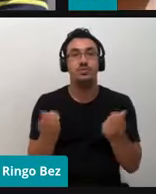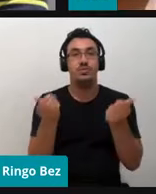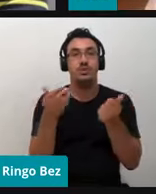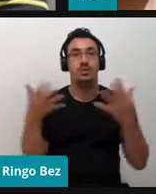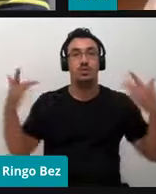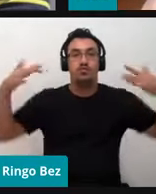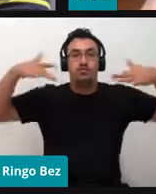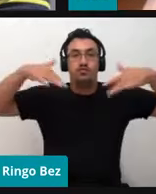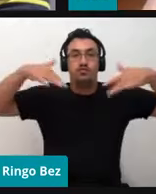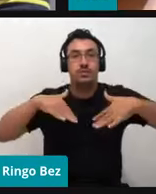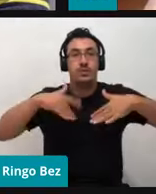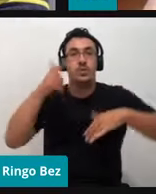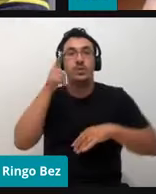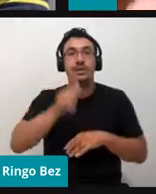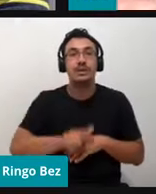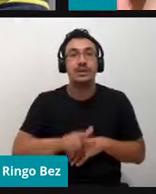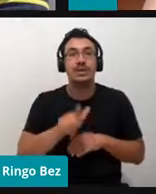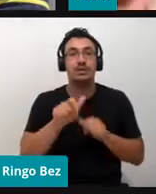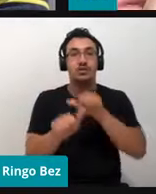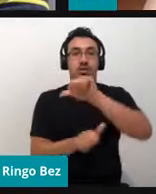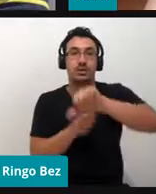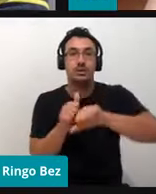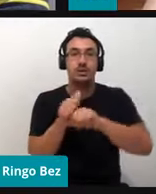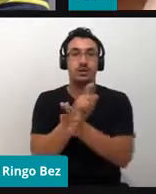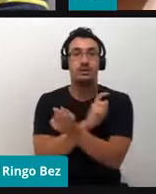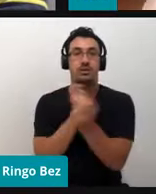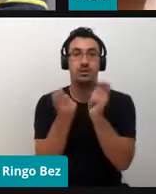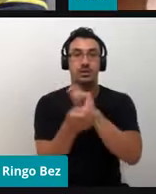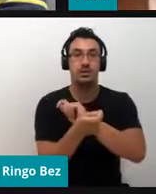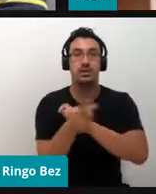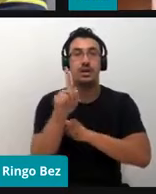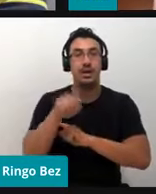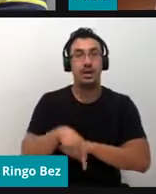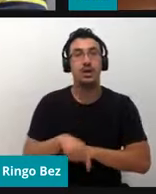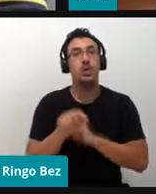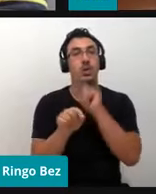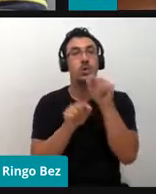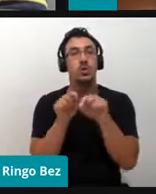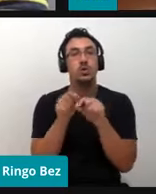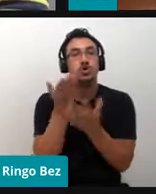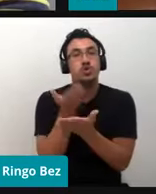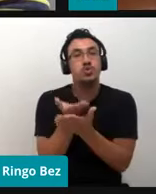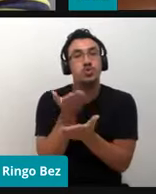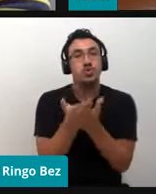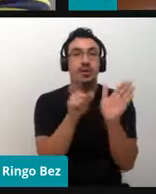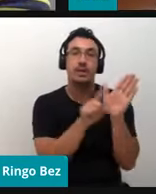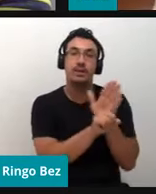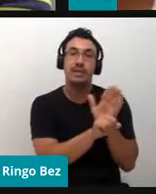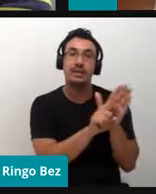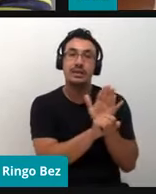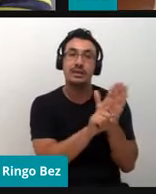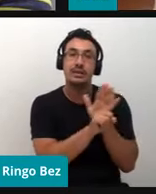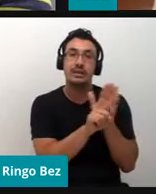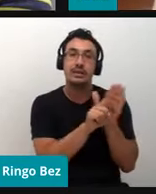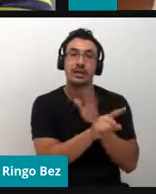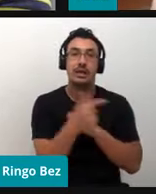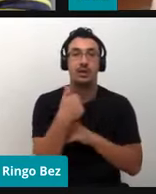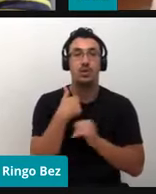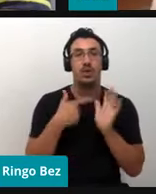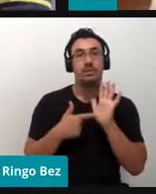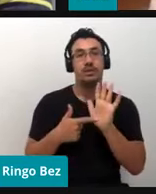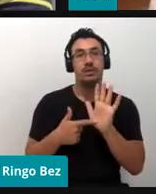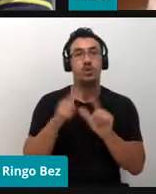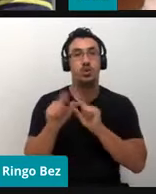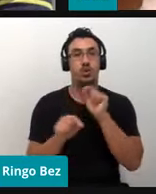para aguentar essas mudanças que vão trazer, conforme os estudos recentes aqui inclusive os que eu apresentei, um